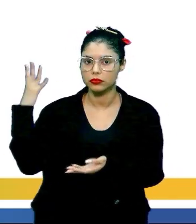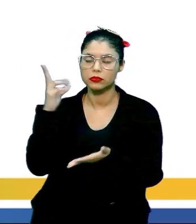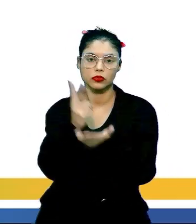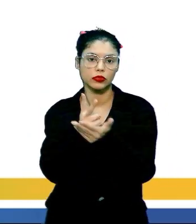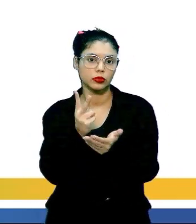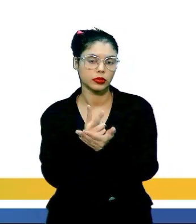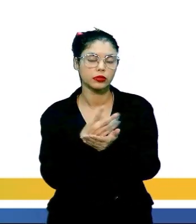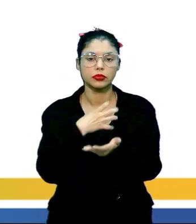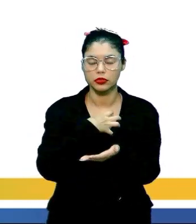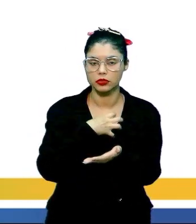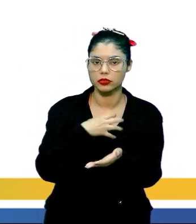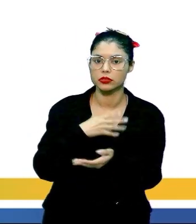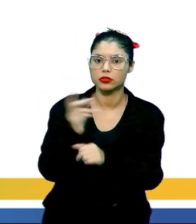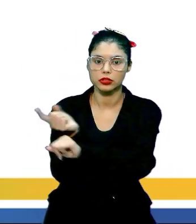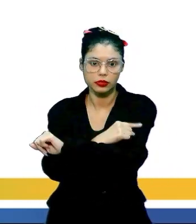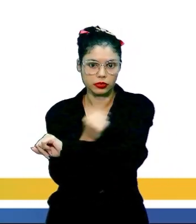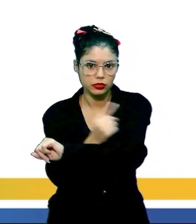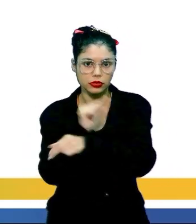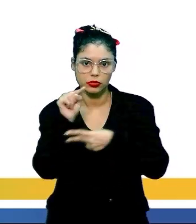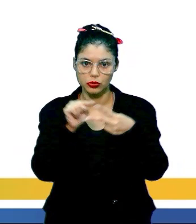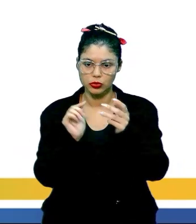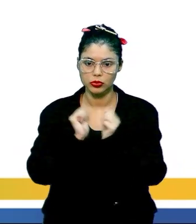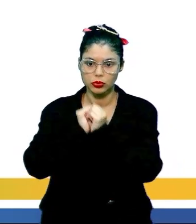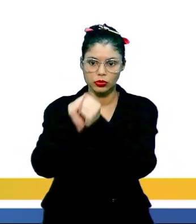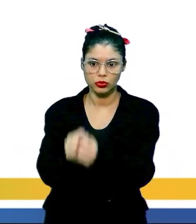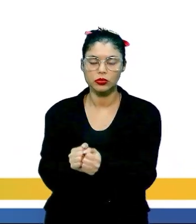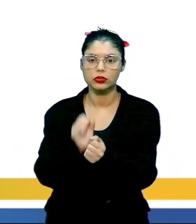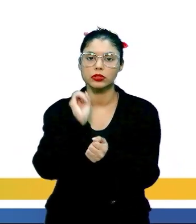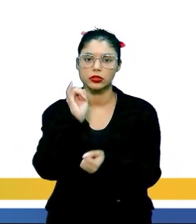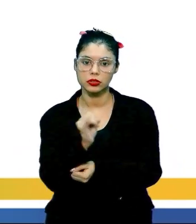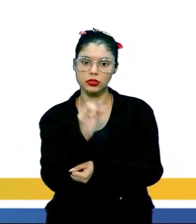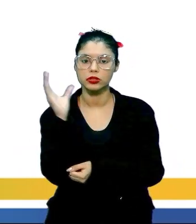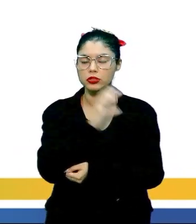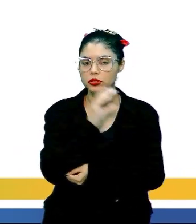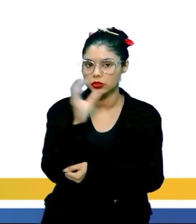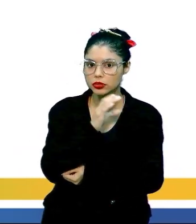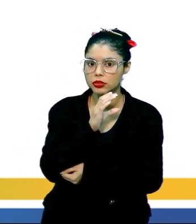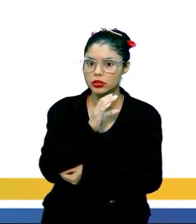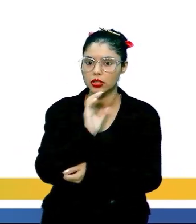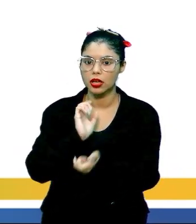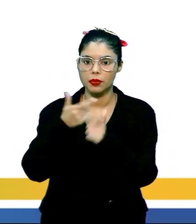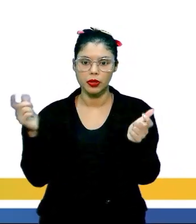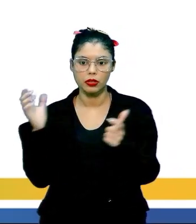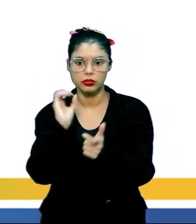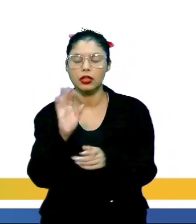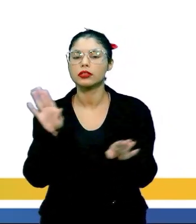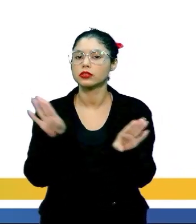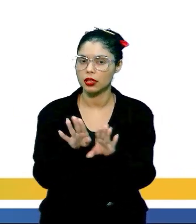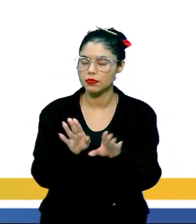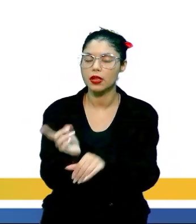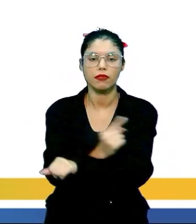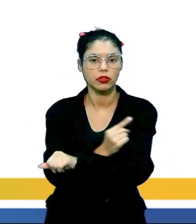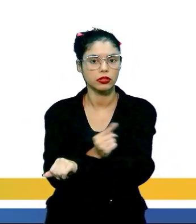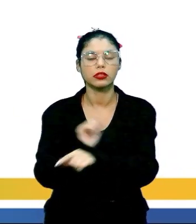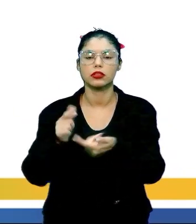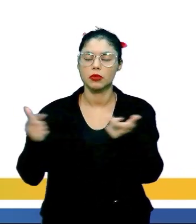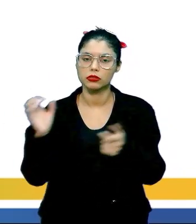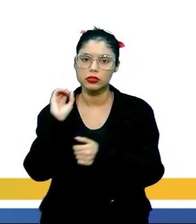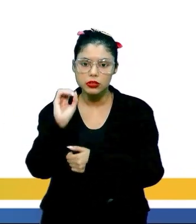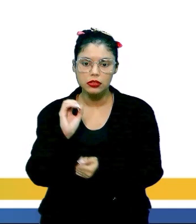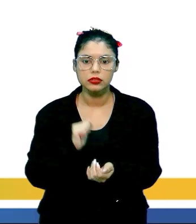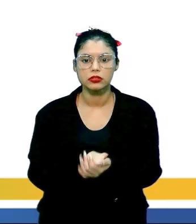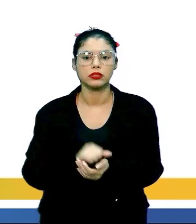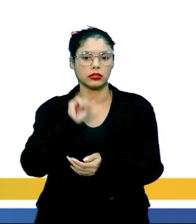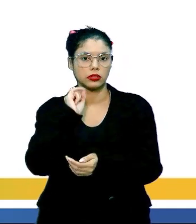mesmo sentido da velocidade. Ou seja, se a aceleração é maior que zero, a velocidade também vai ser maior que zero.